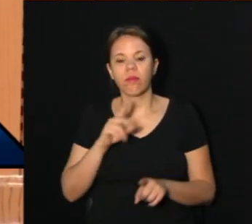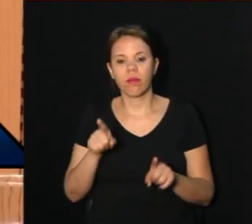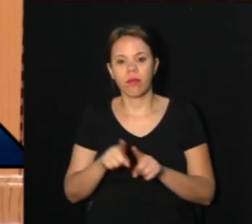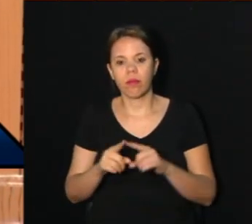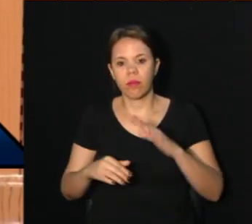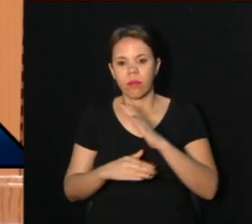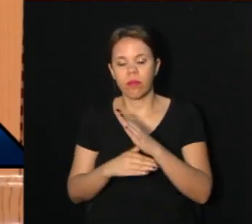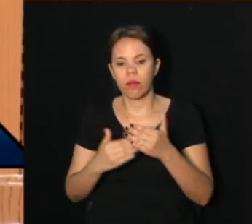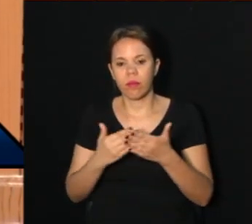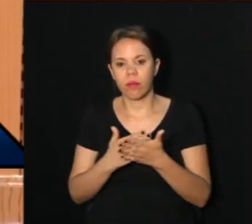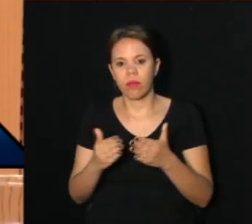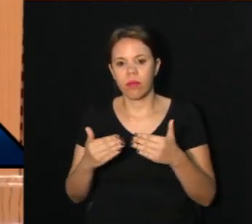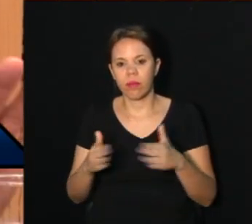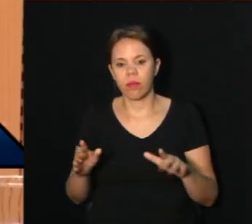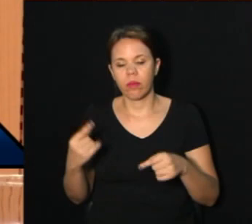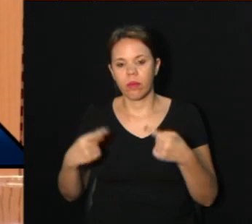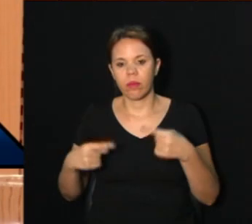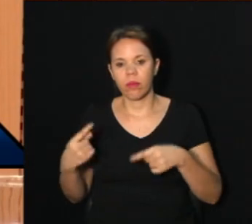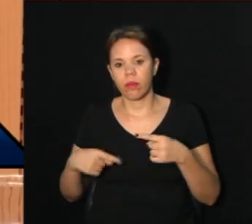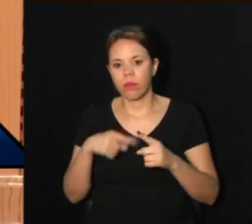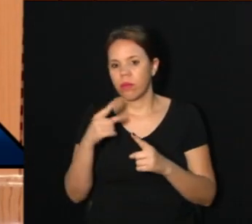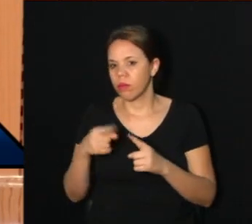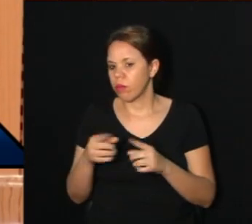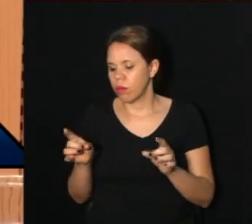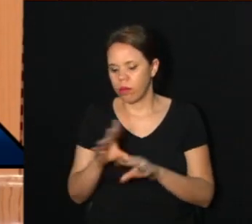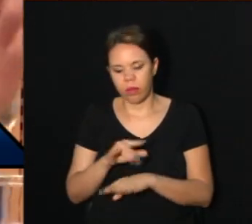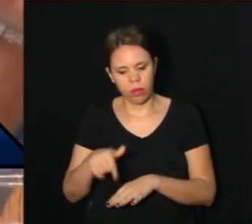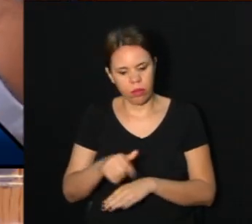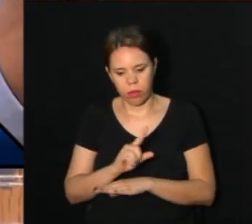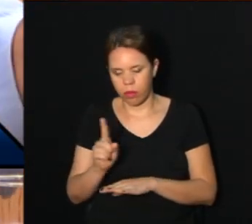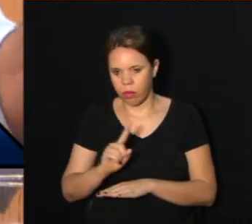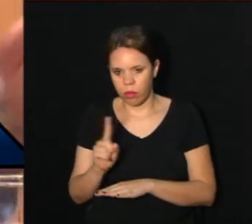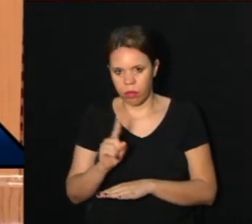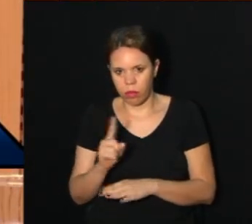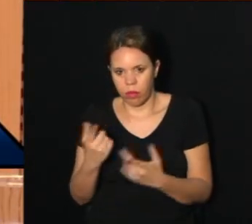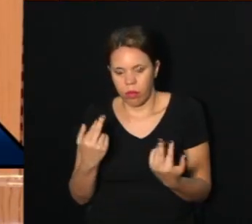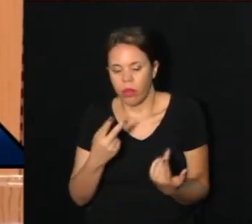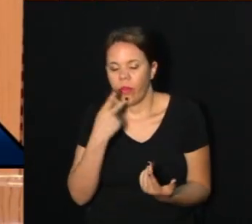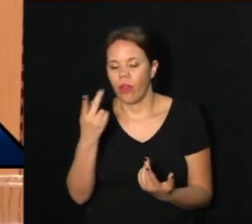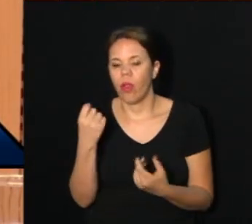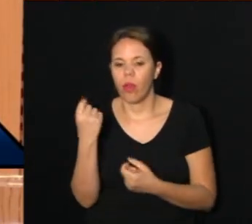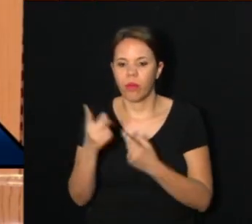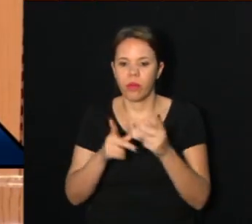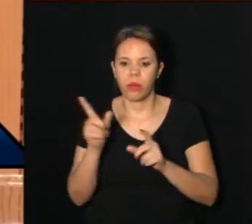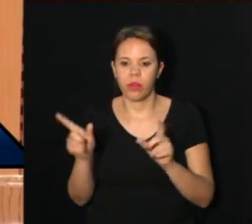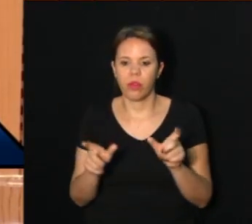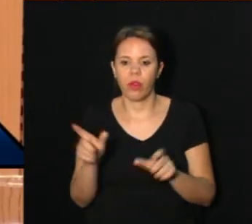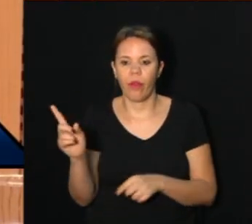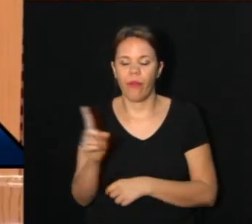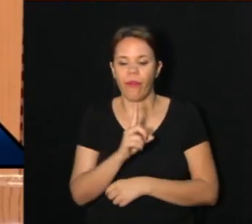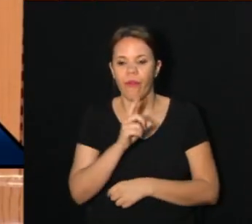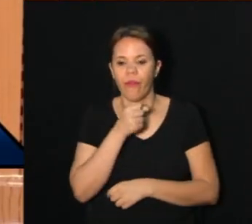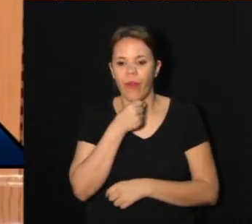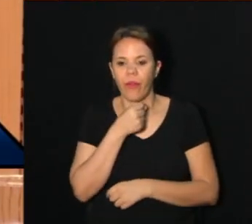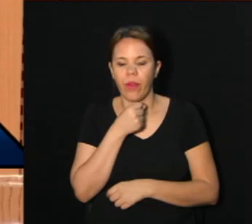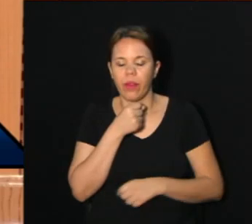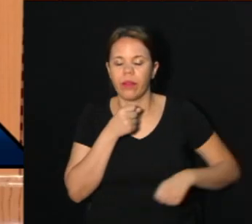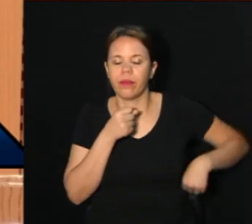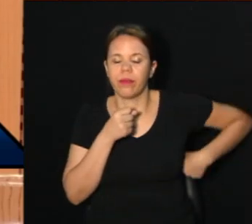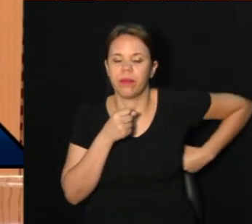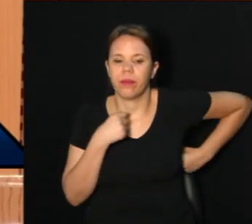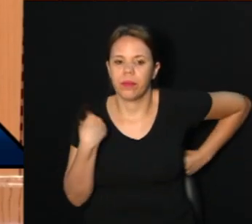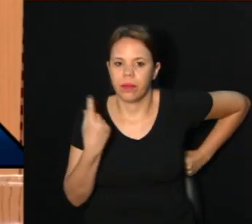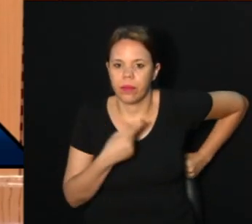inicia essa discussão, o objetivo não termina por aqui. É exatamente como bem falou algumas pessoas que utilizaram do microfone à parte.